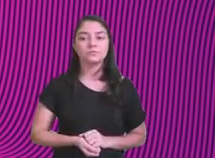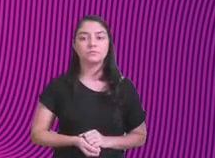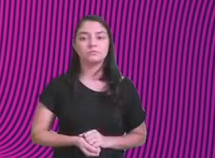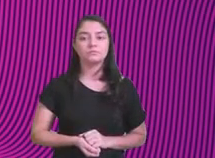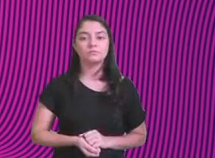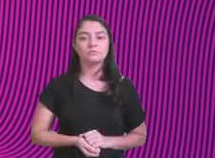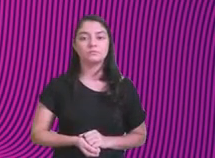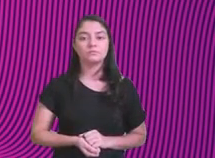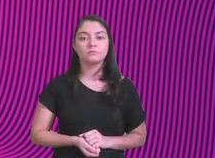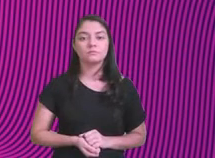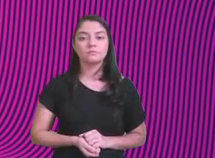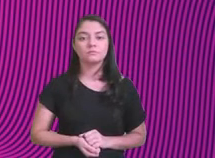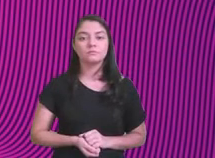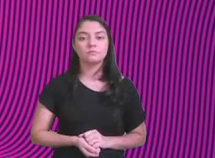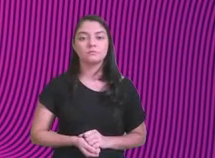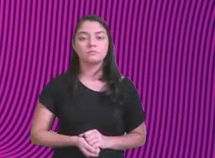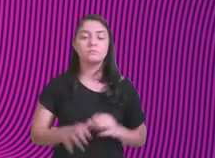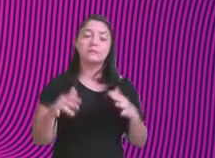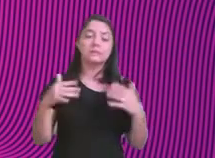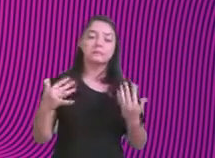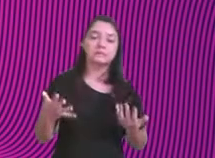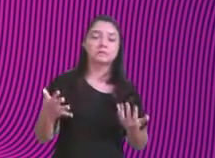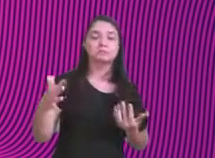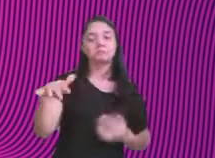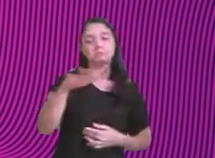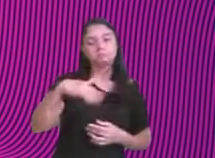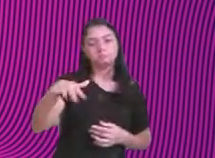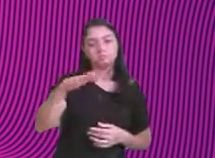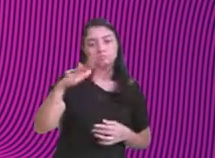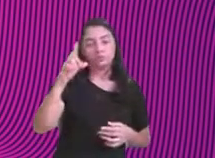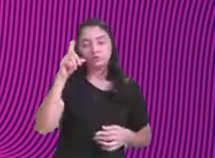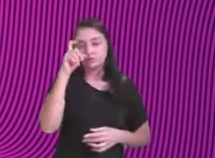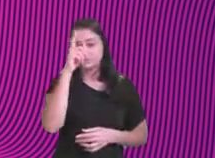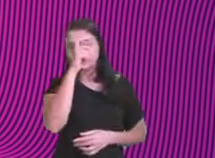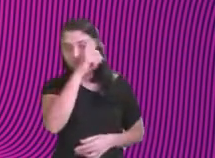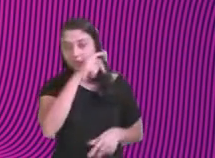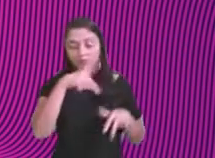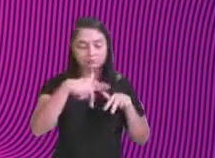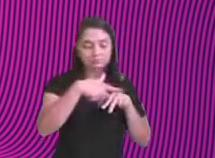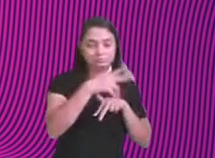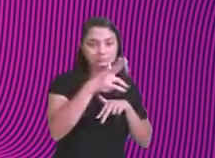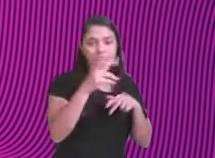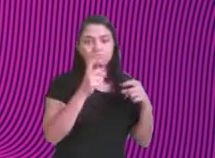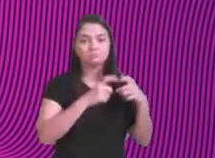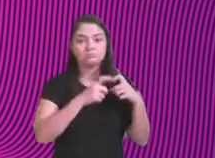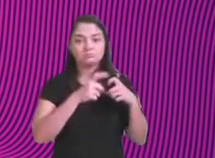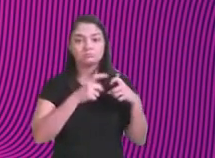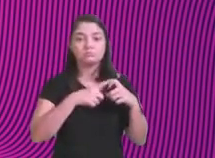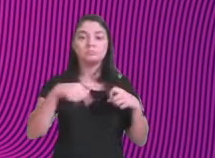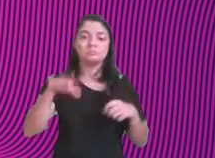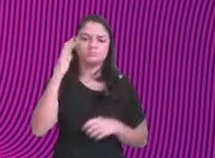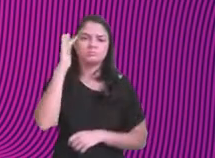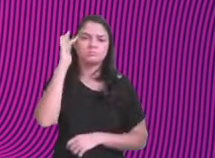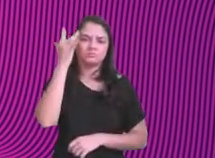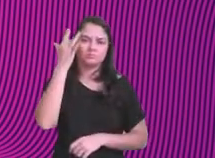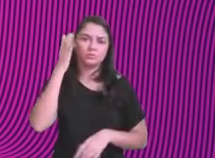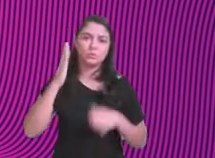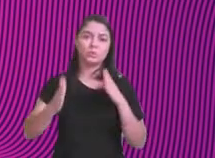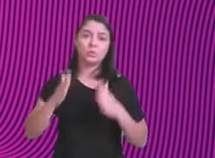Bom, então, em relação à dificuldade cirúrgica, né, eu acho que o robô realmente, na prova, ele facilita